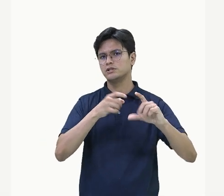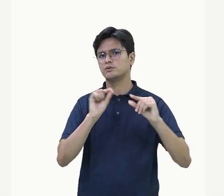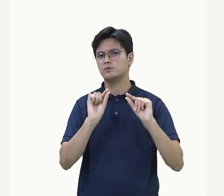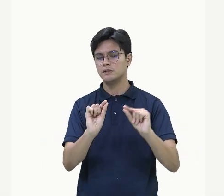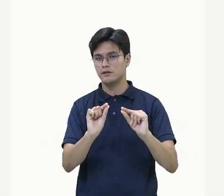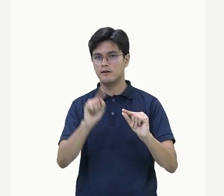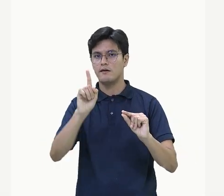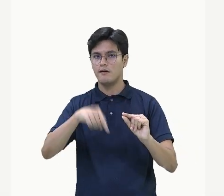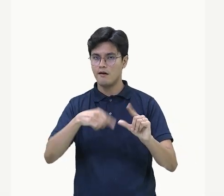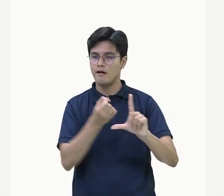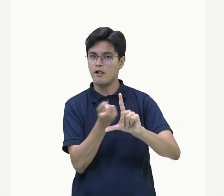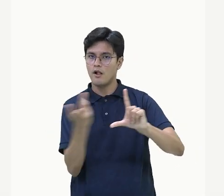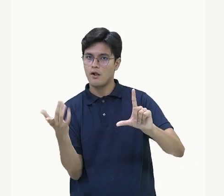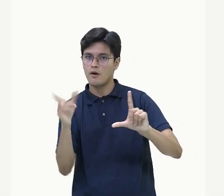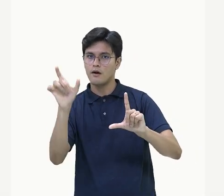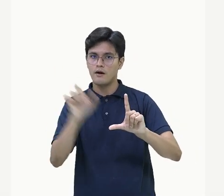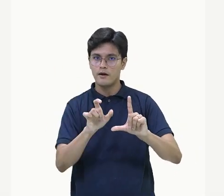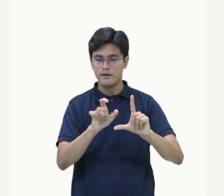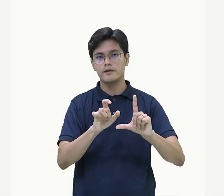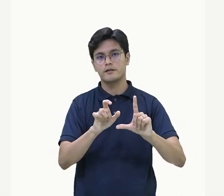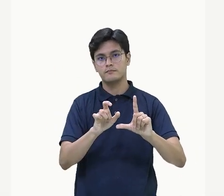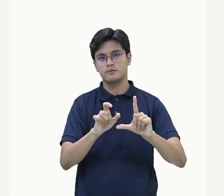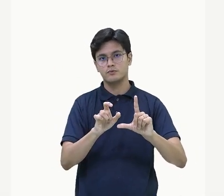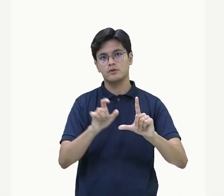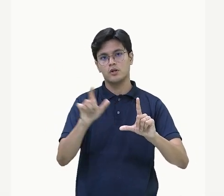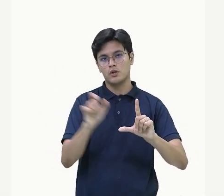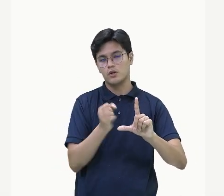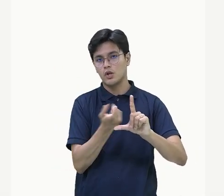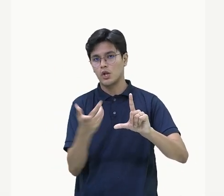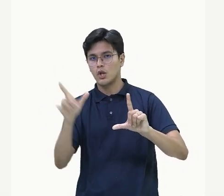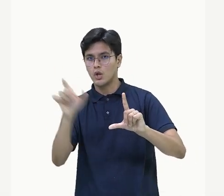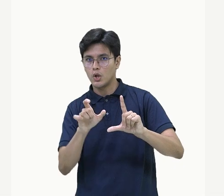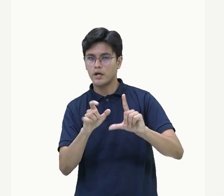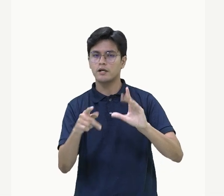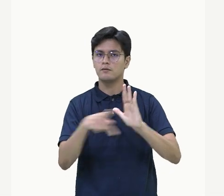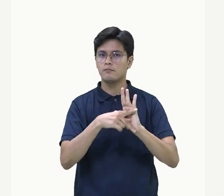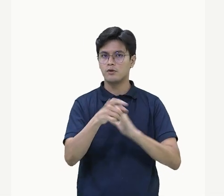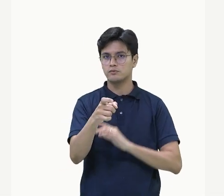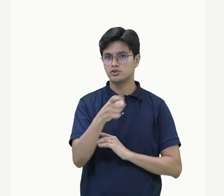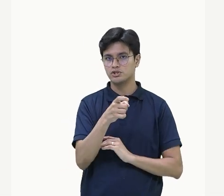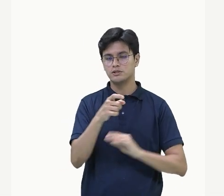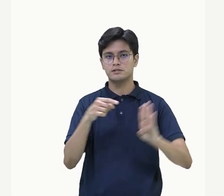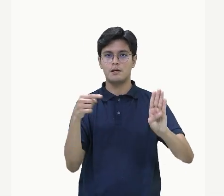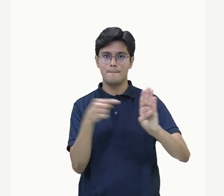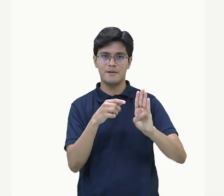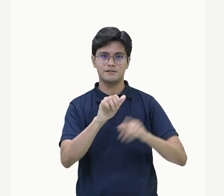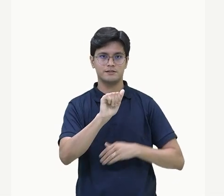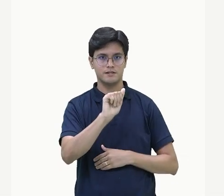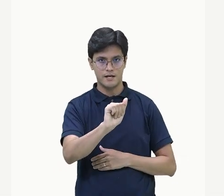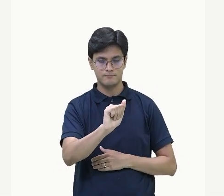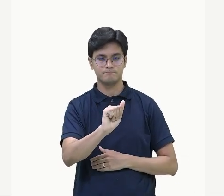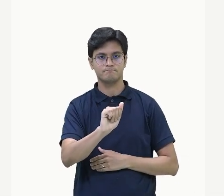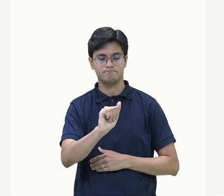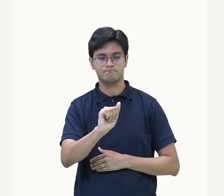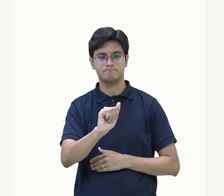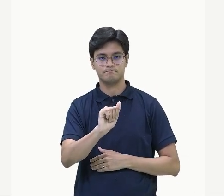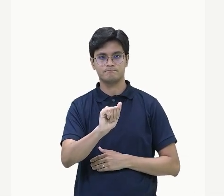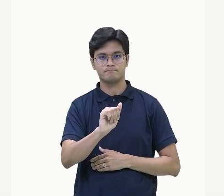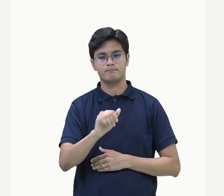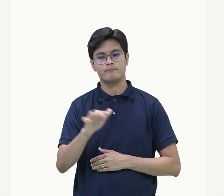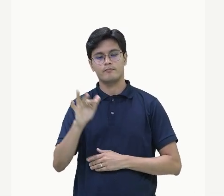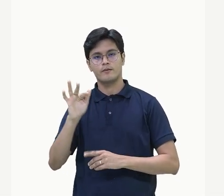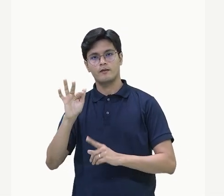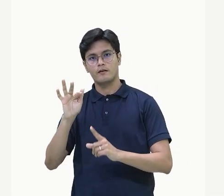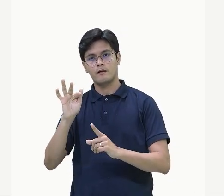logaritmo de x na base a. Então, acompanhem aqui comigo, só para vocês entenderem esse raciocínio. F de